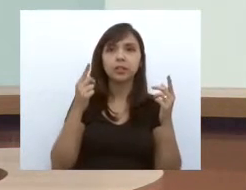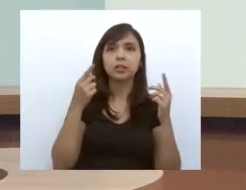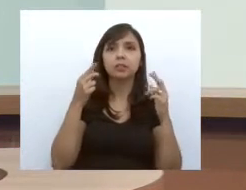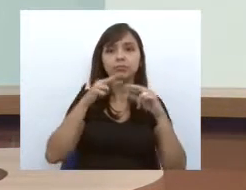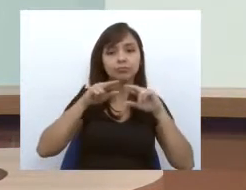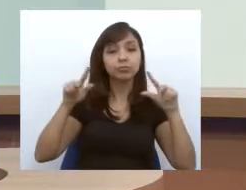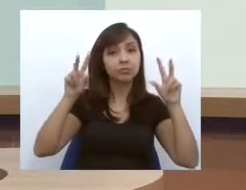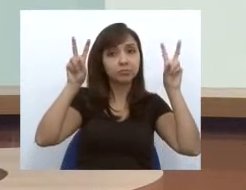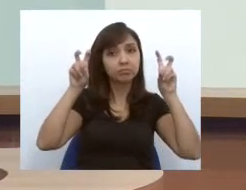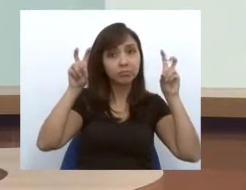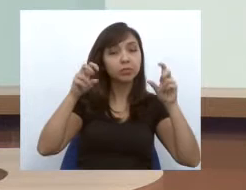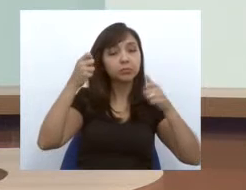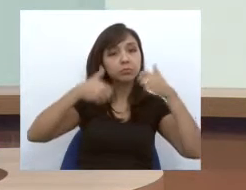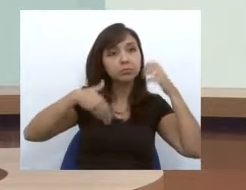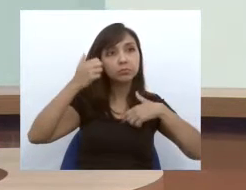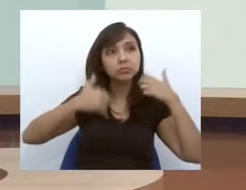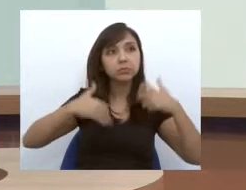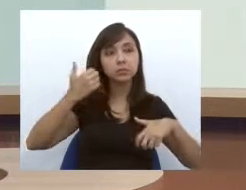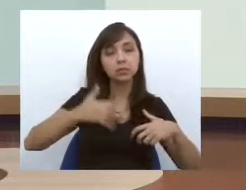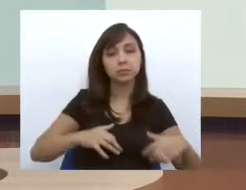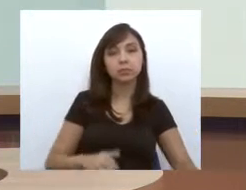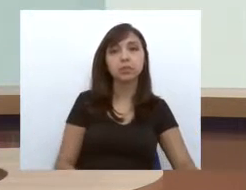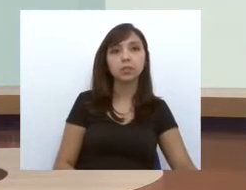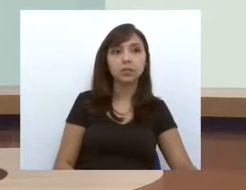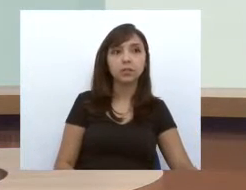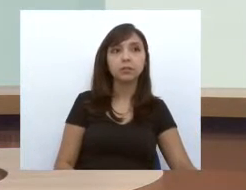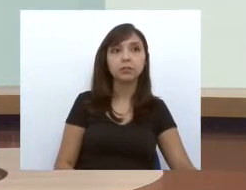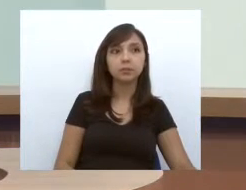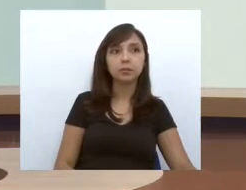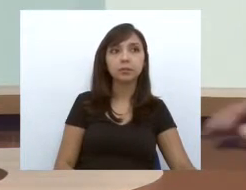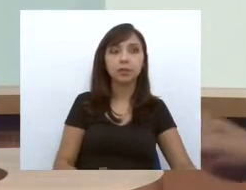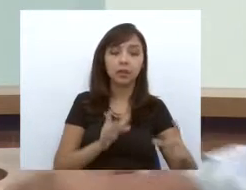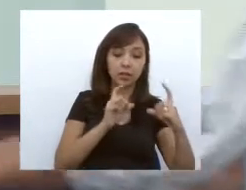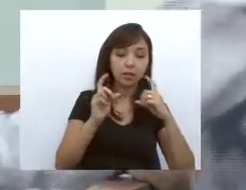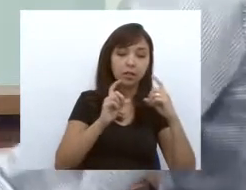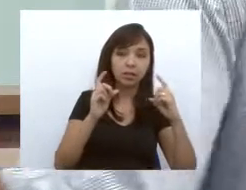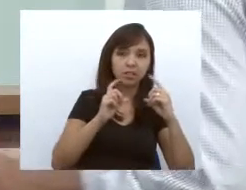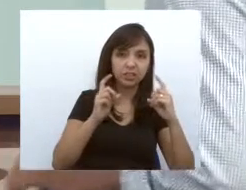tínhamos informações. Posteriormente a essa reunião,